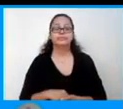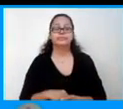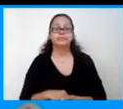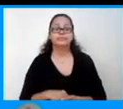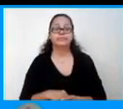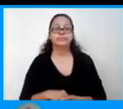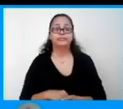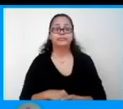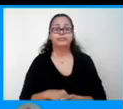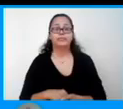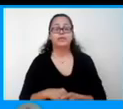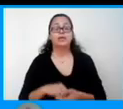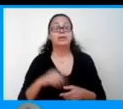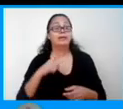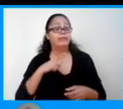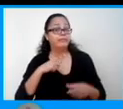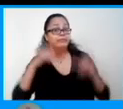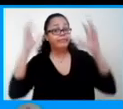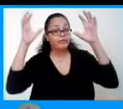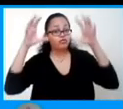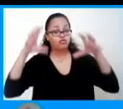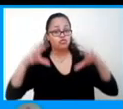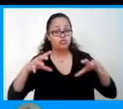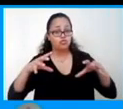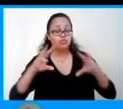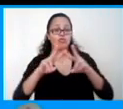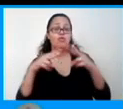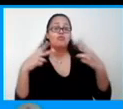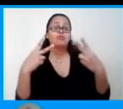Nos períodos chuvosos, o volume fica maior de água e